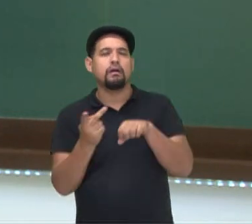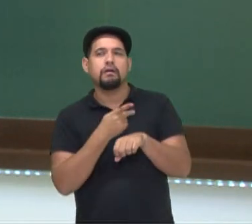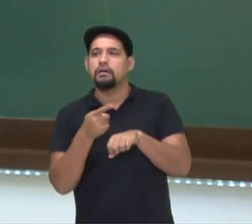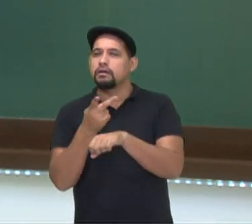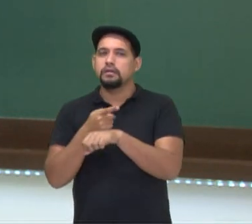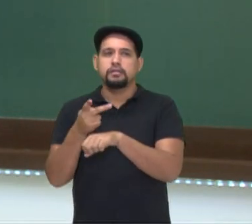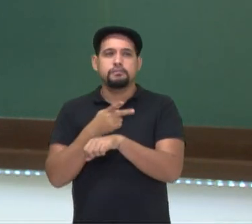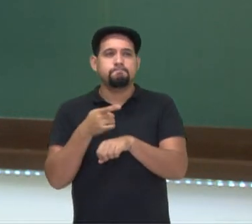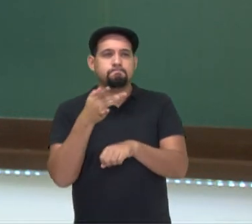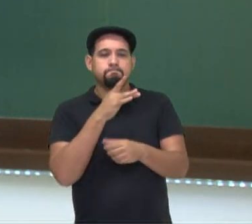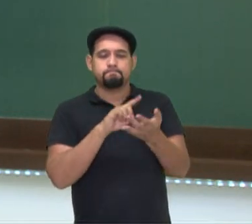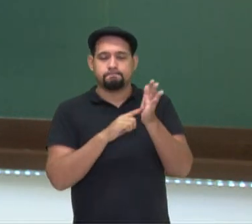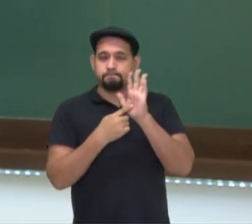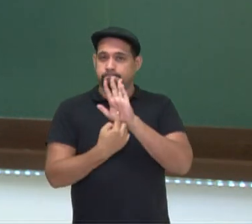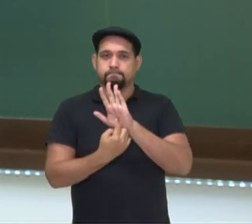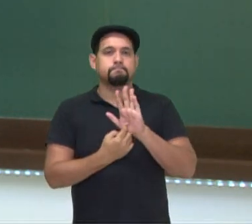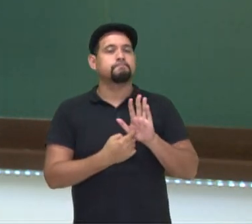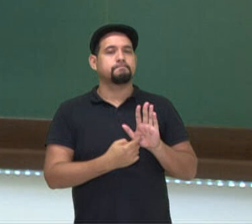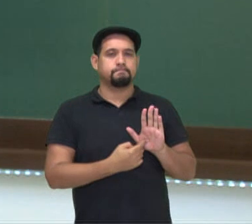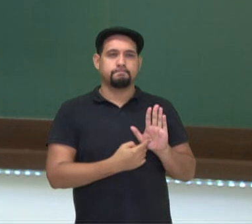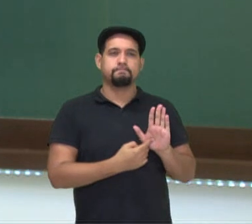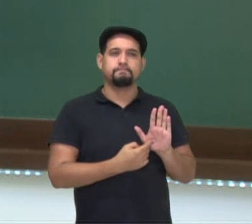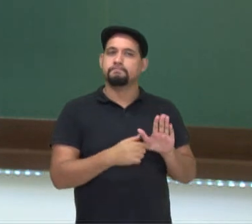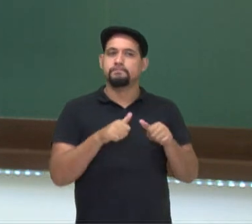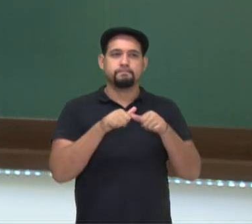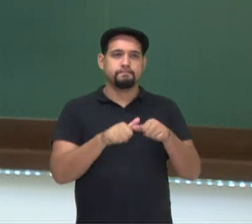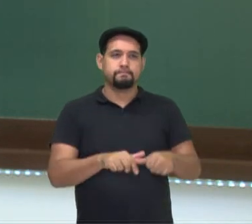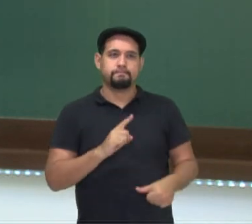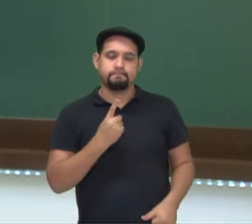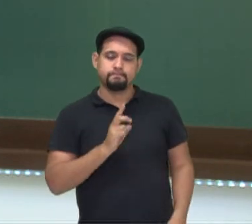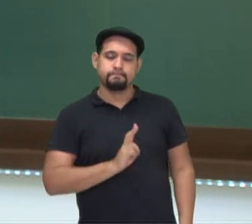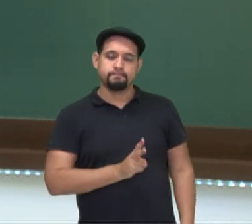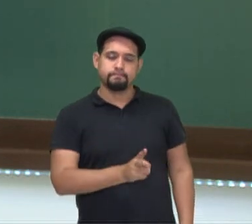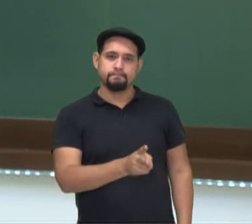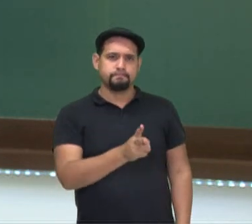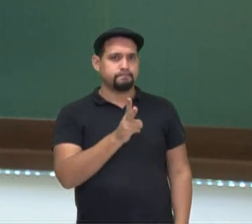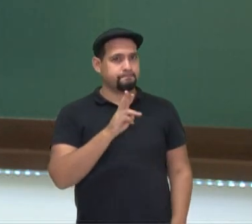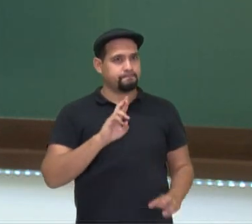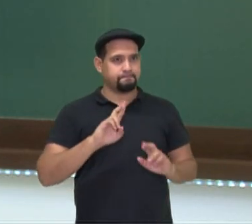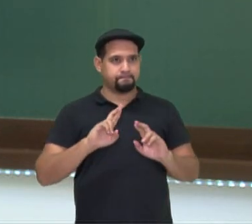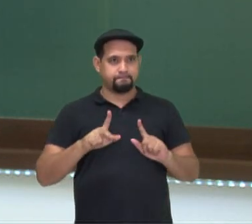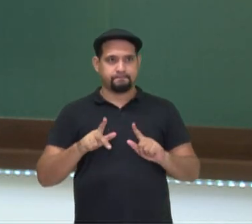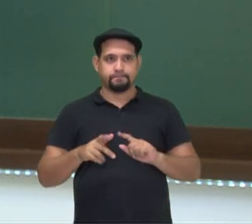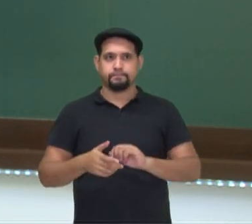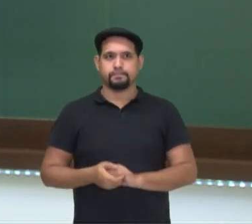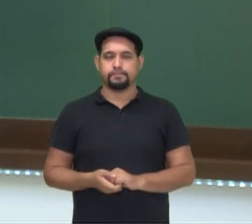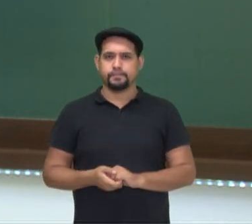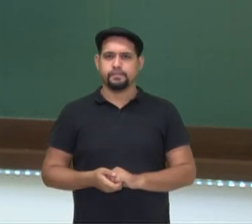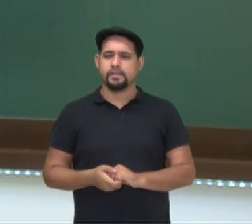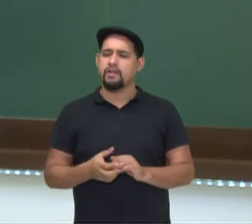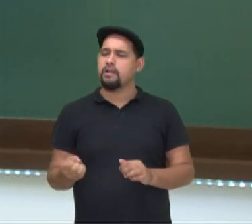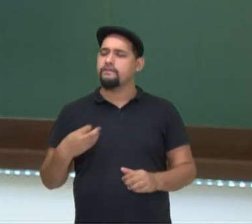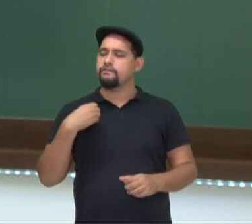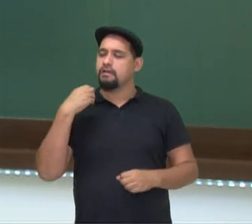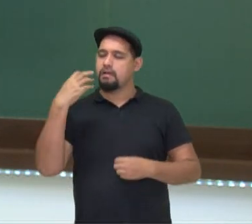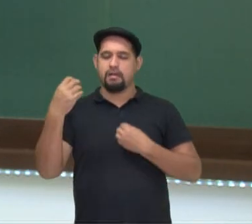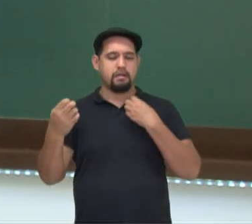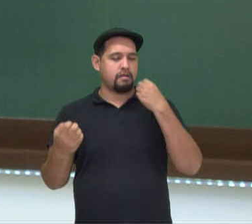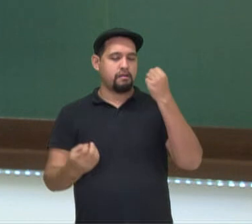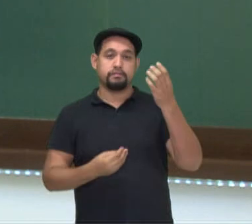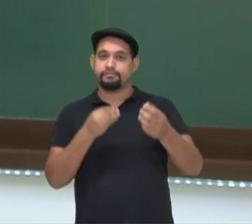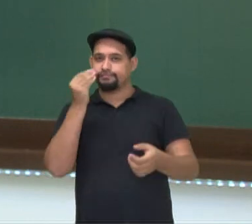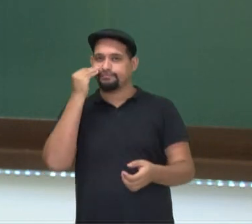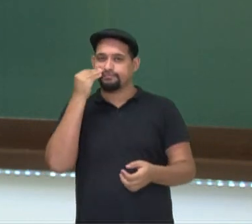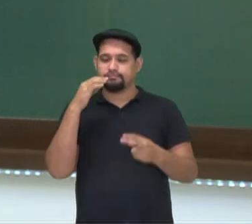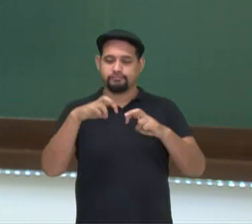público para se apresentar. Não fica mais num único local como ficava no Circo Máximos. Ele viaja em busca